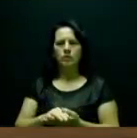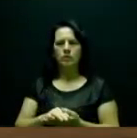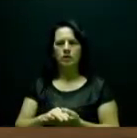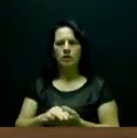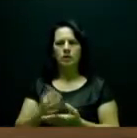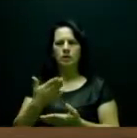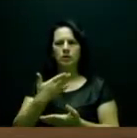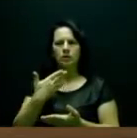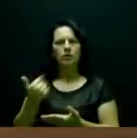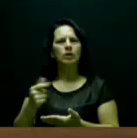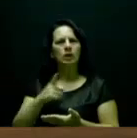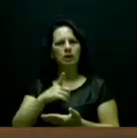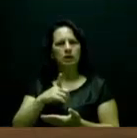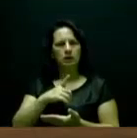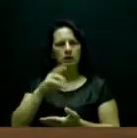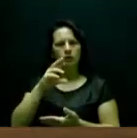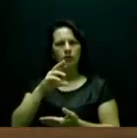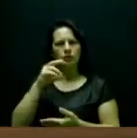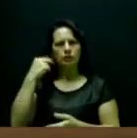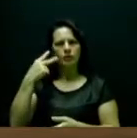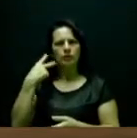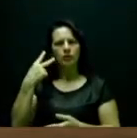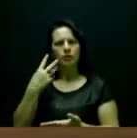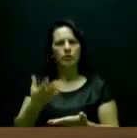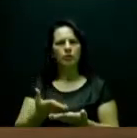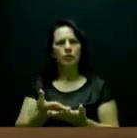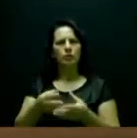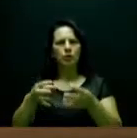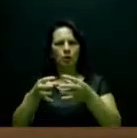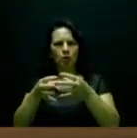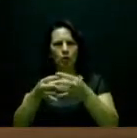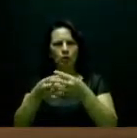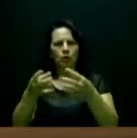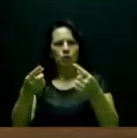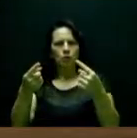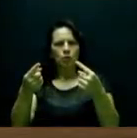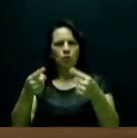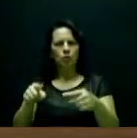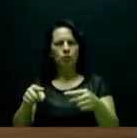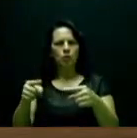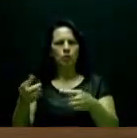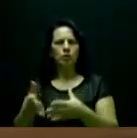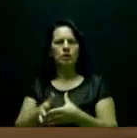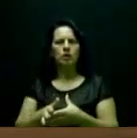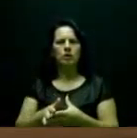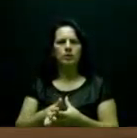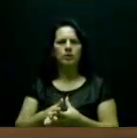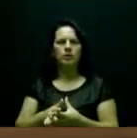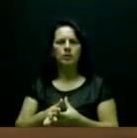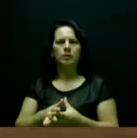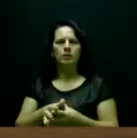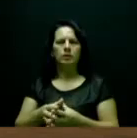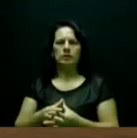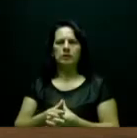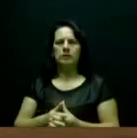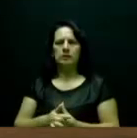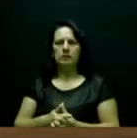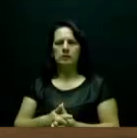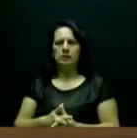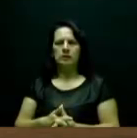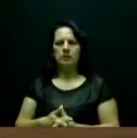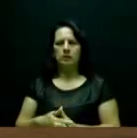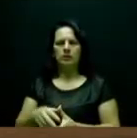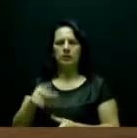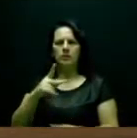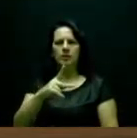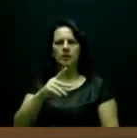uma saída honrada que tive, vereador, porque é um partido de oposição, e eu tenho falado aqui que os dois partidos de oposição, sangue puro nesta casa, é